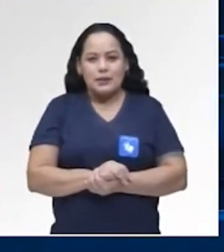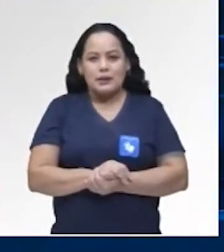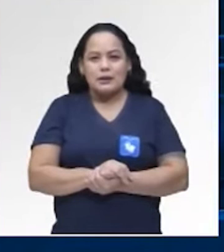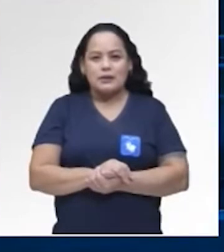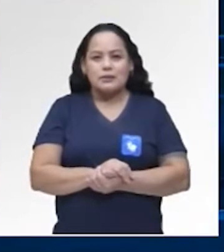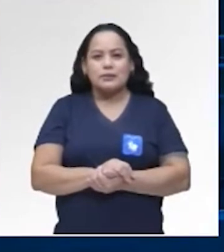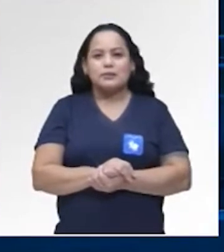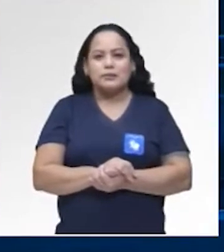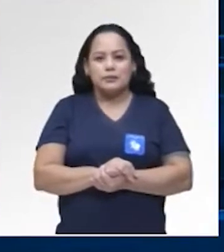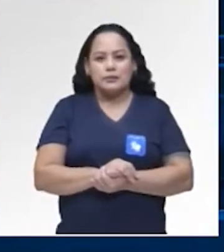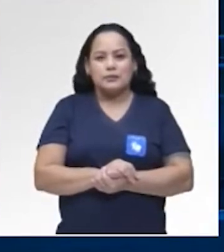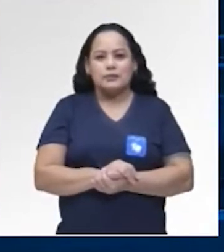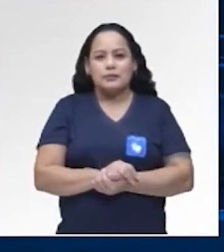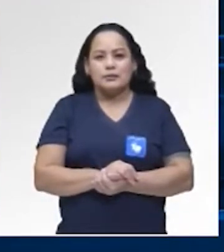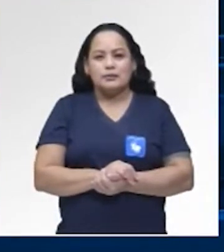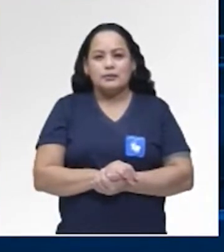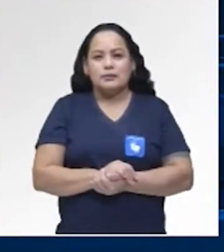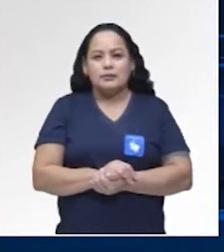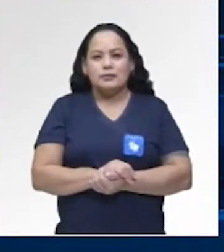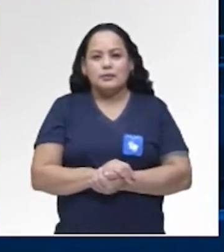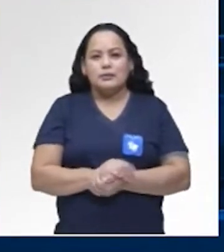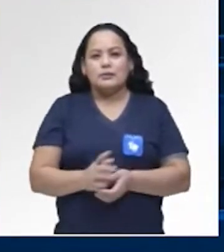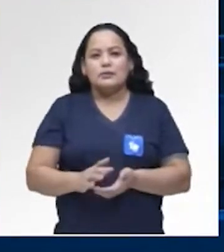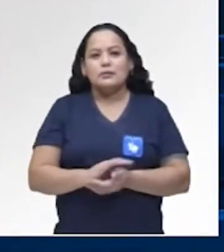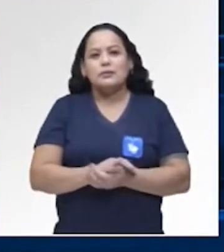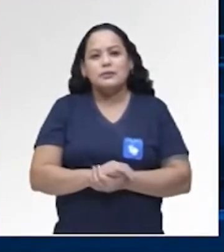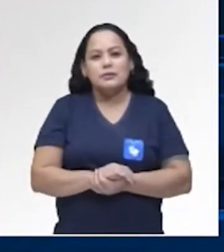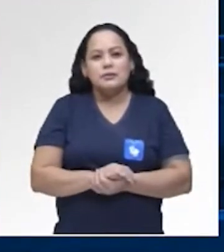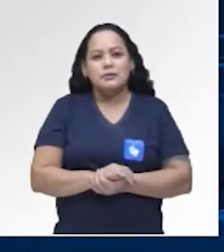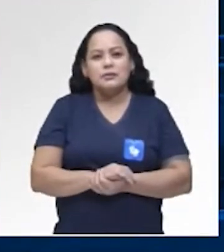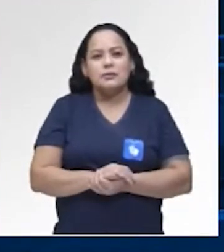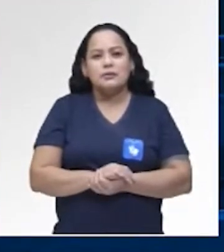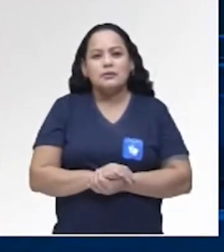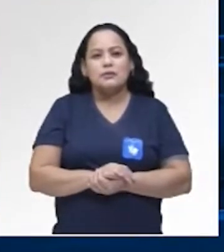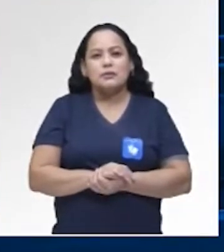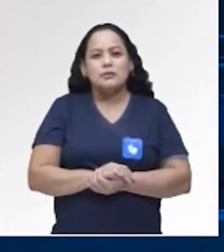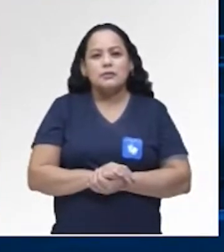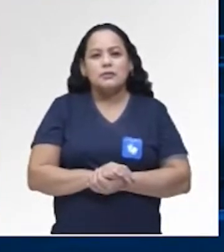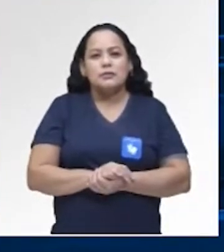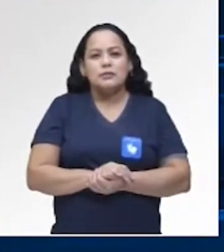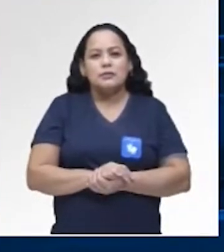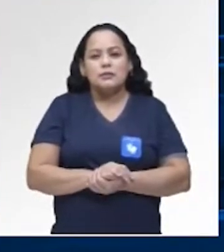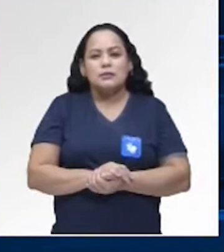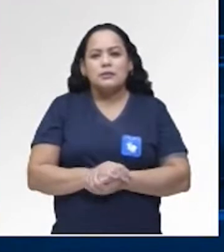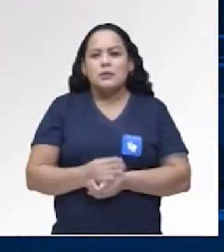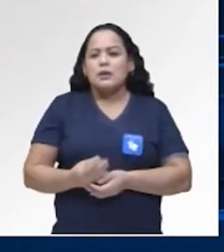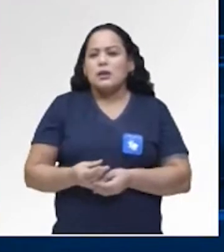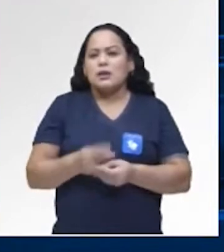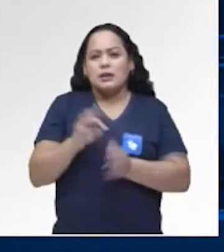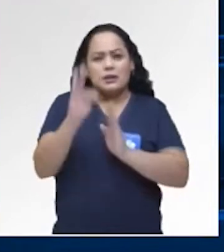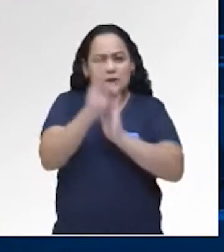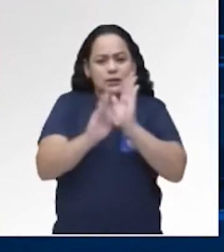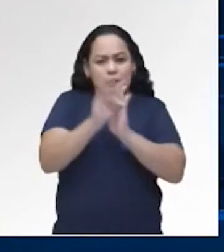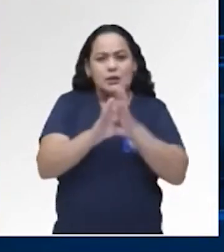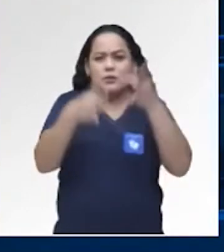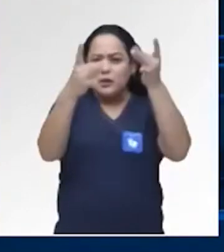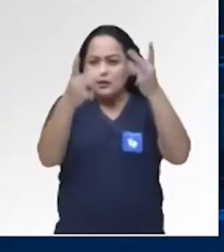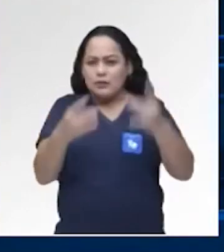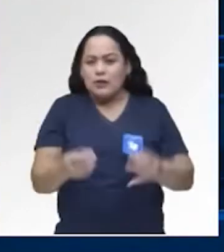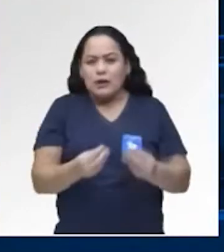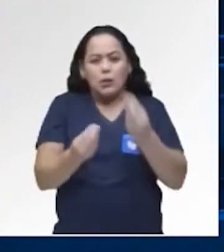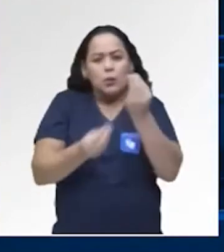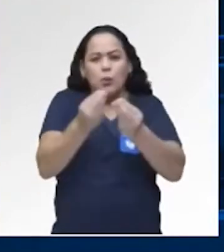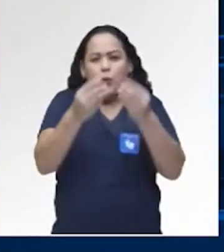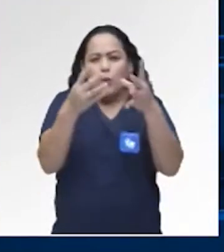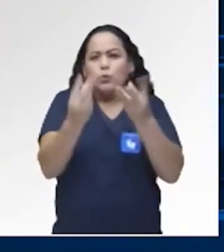and Wales to the west. With over 53 million inhabitants, England is by far the most populous